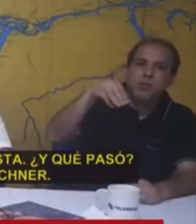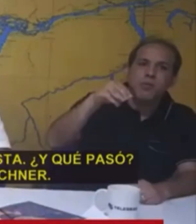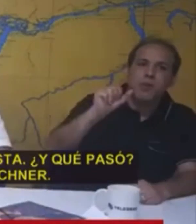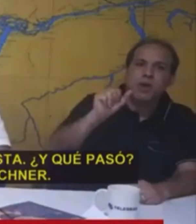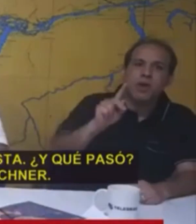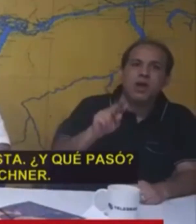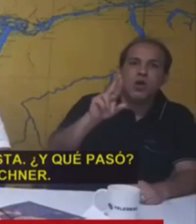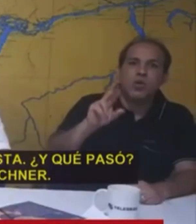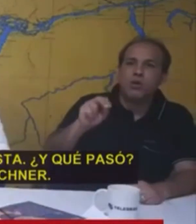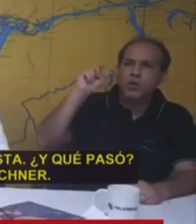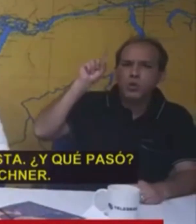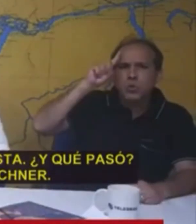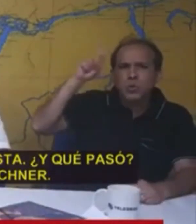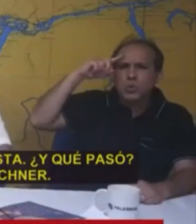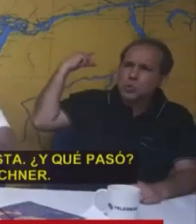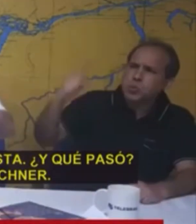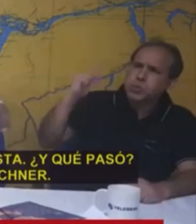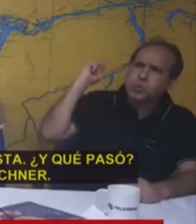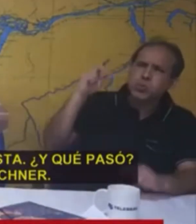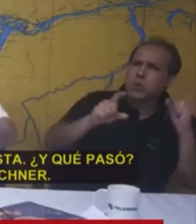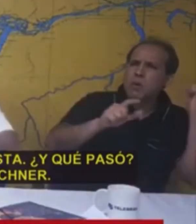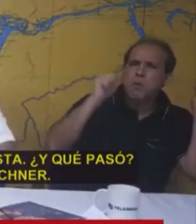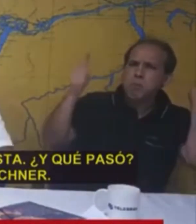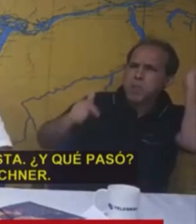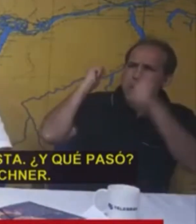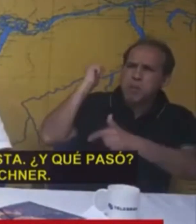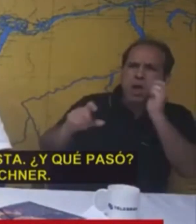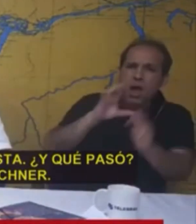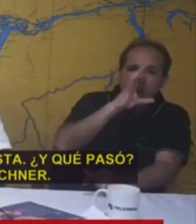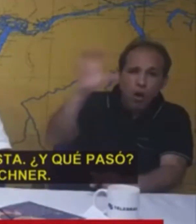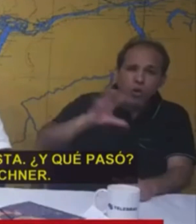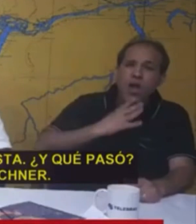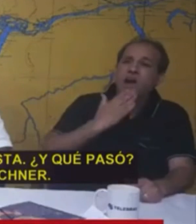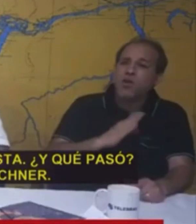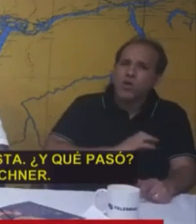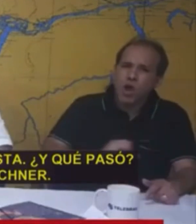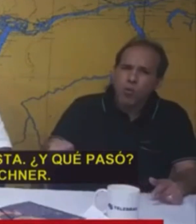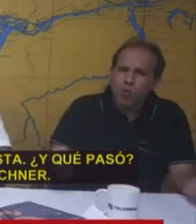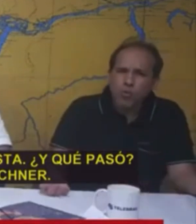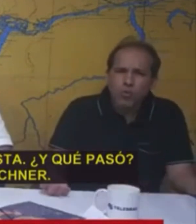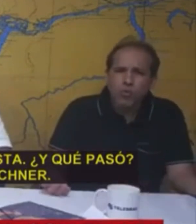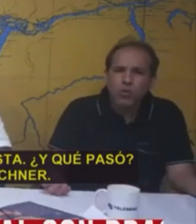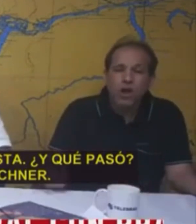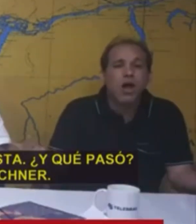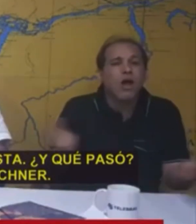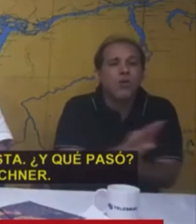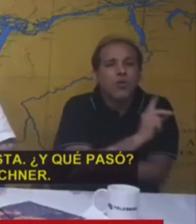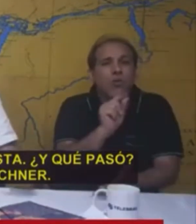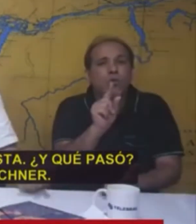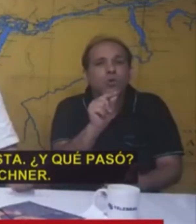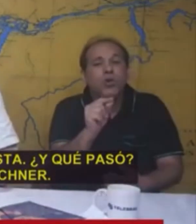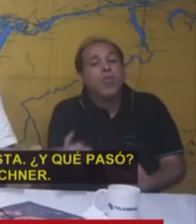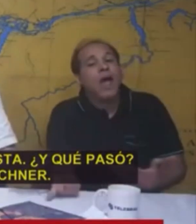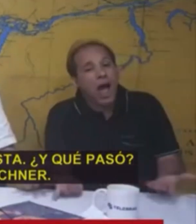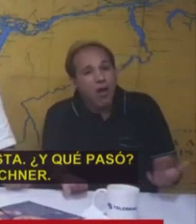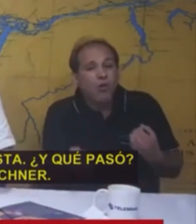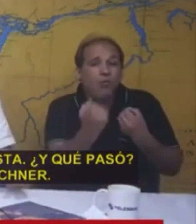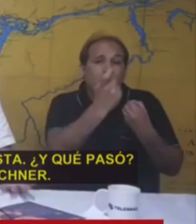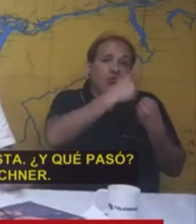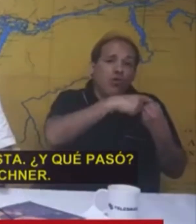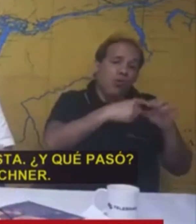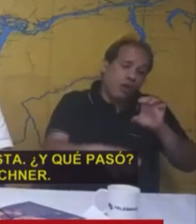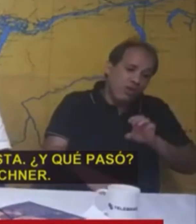todo, porrada nele. Inclusive acusando ele de abortista, porrada nele. O que aconteceu? Voltou a